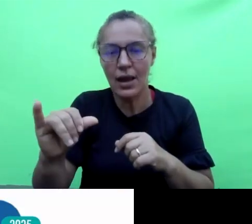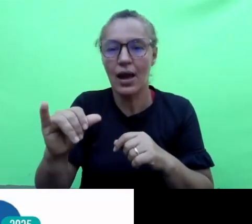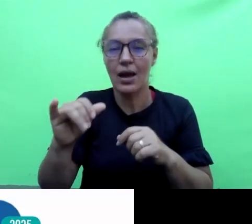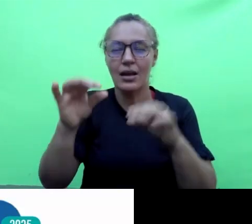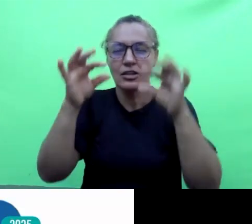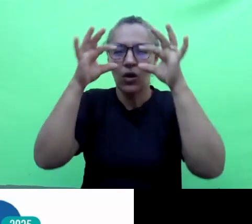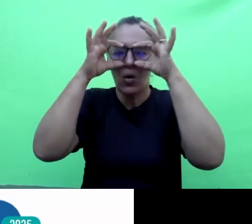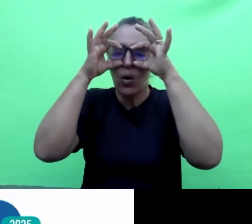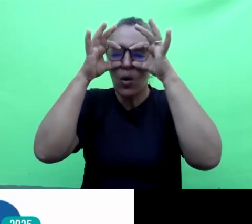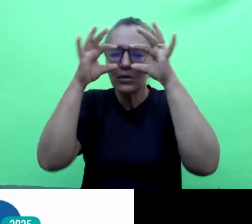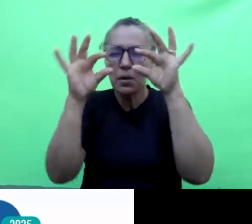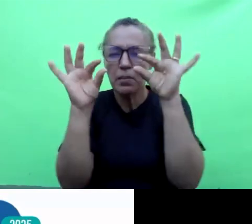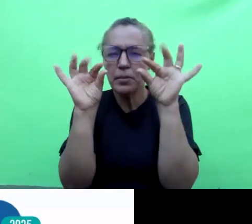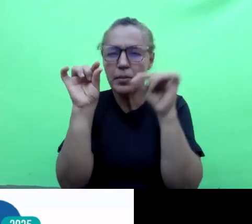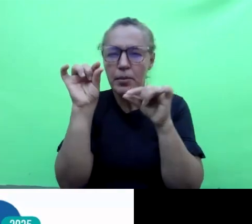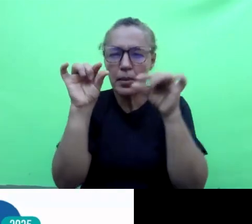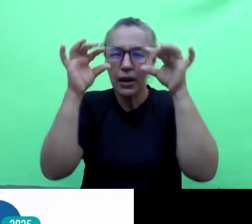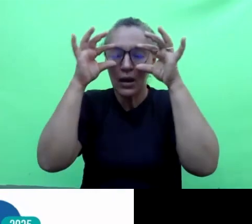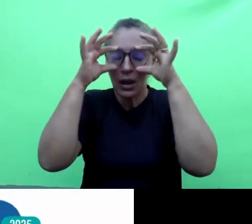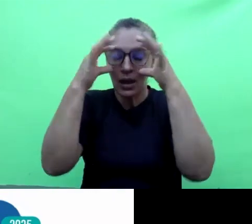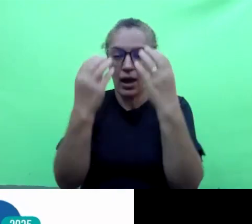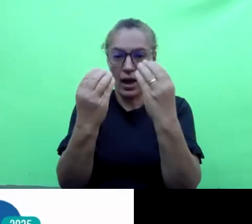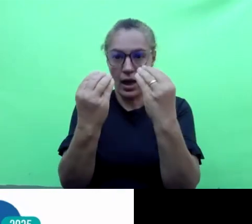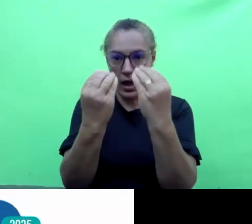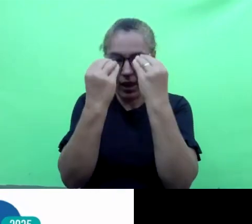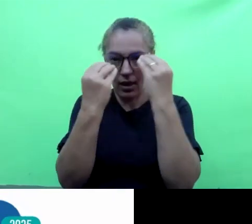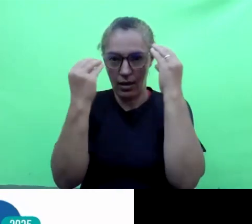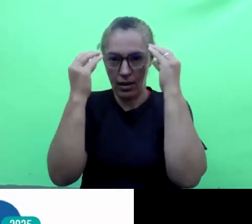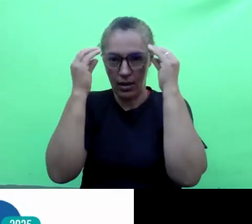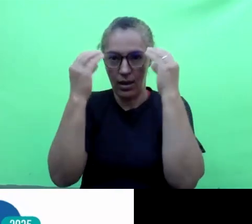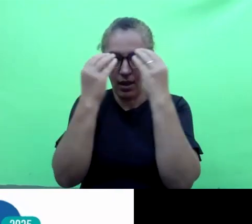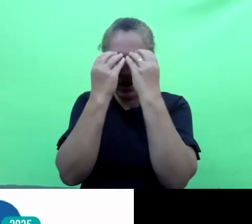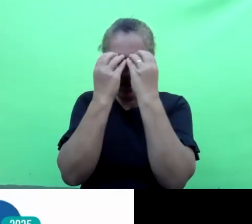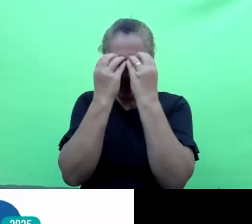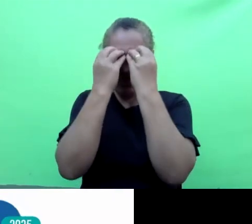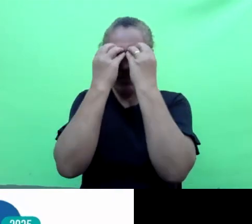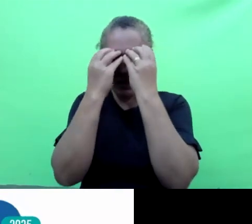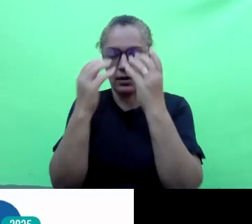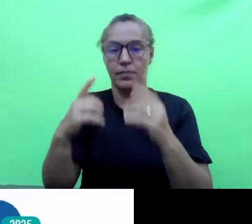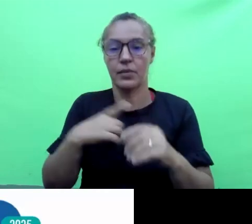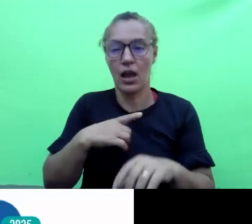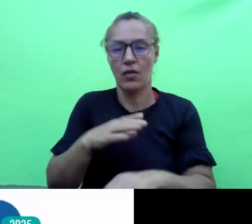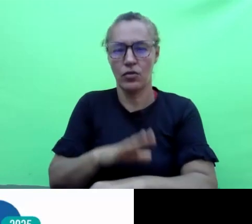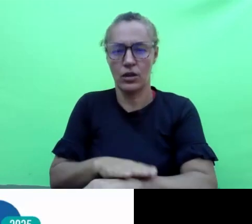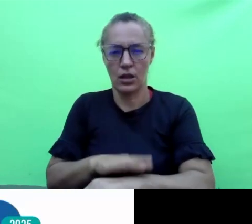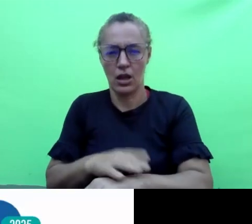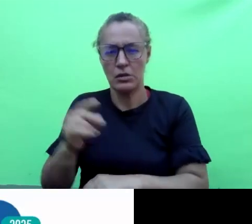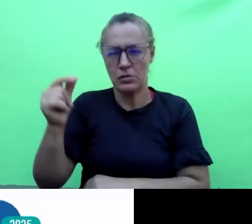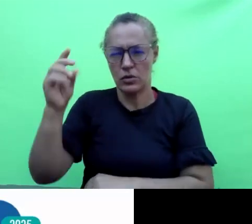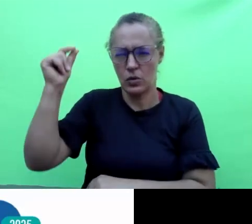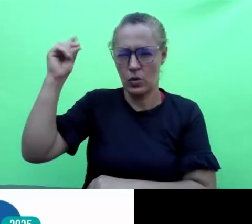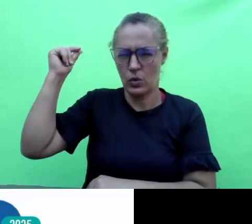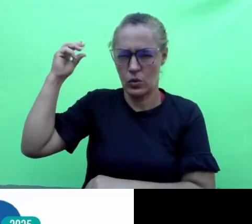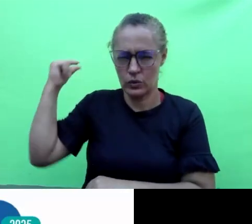muito pequenos que acabam apertando o próprio globo ocular. Eu lembro de uma época em que houve, eu acho que já faz muitos anos, mas eu